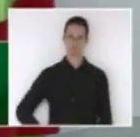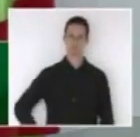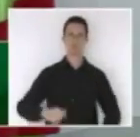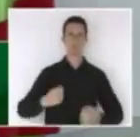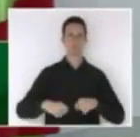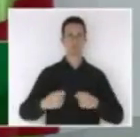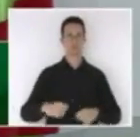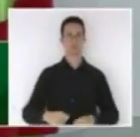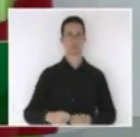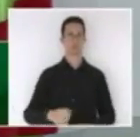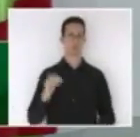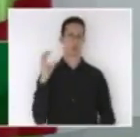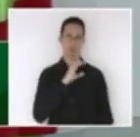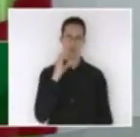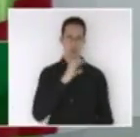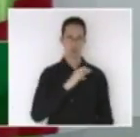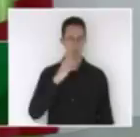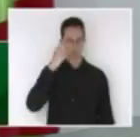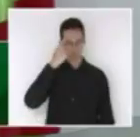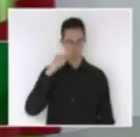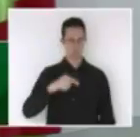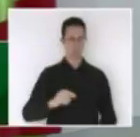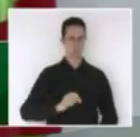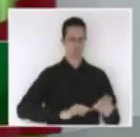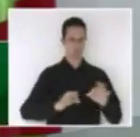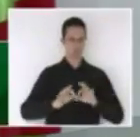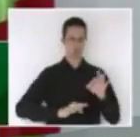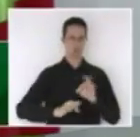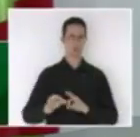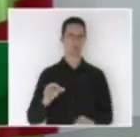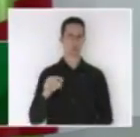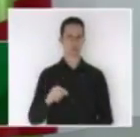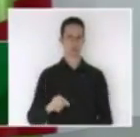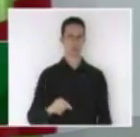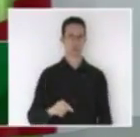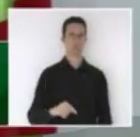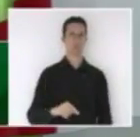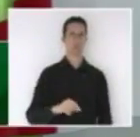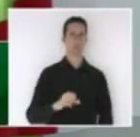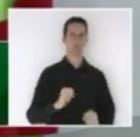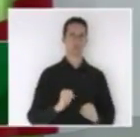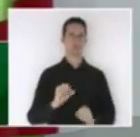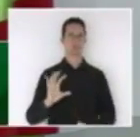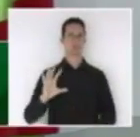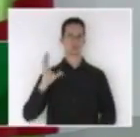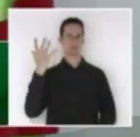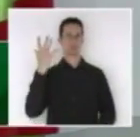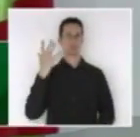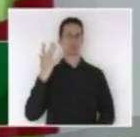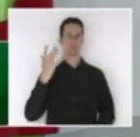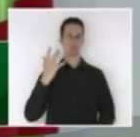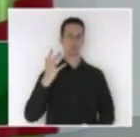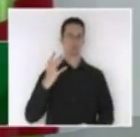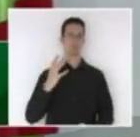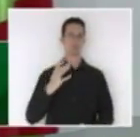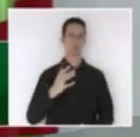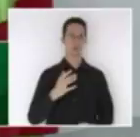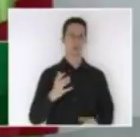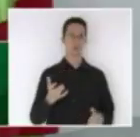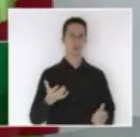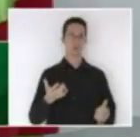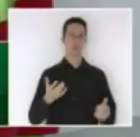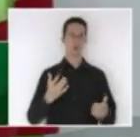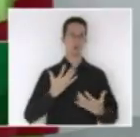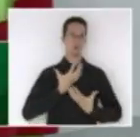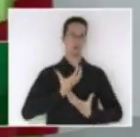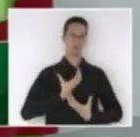com urgência essa situação, sob pena de criar um clima de desestímulo nos